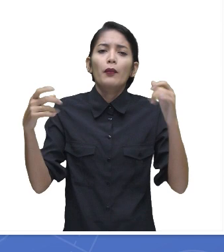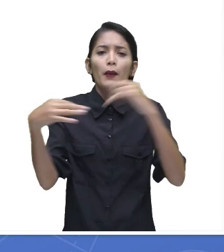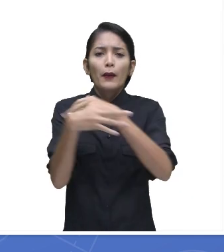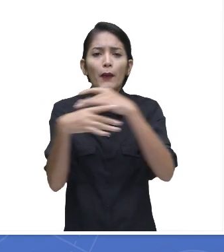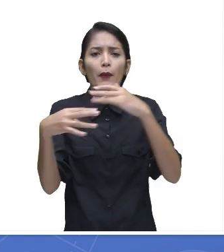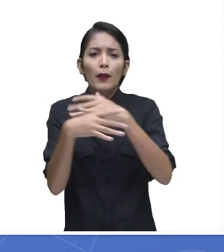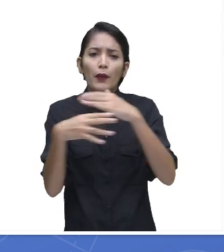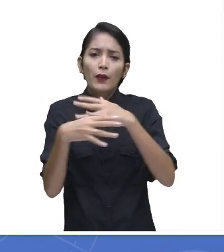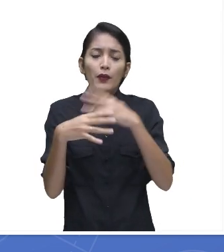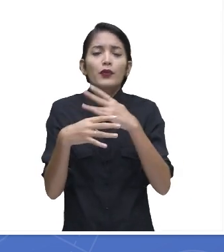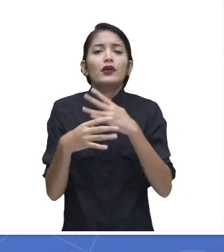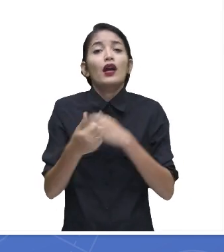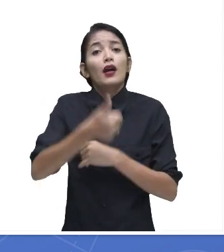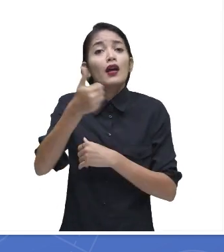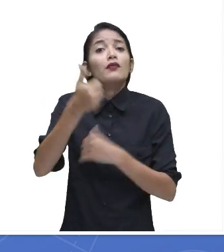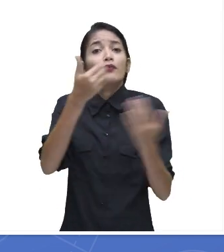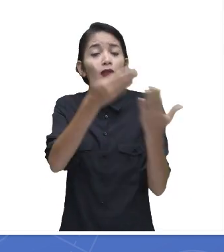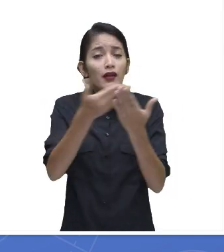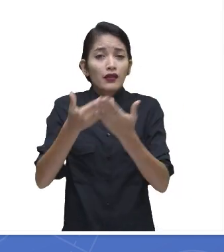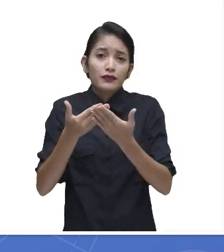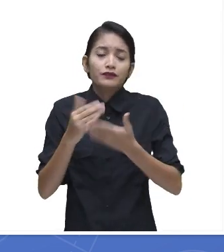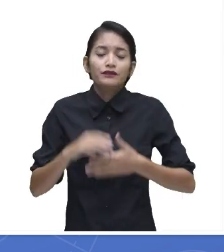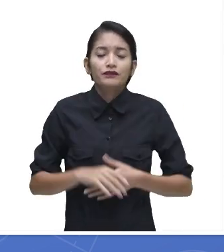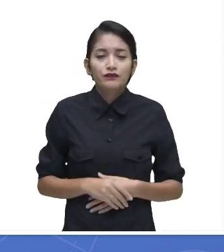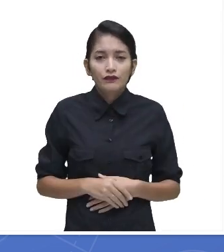que foi o tema da nossa primeira aula, certo?